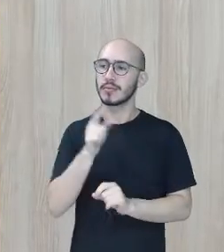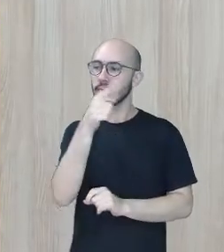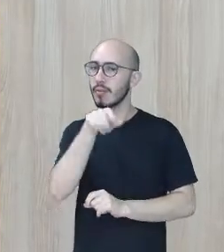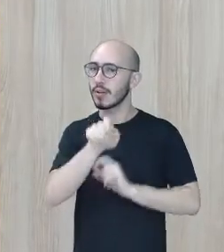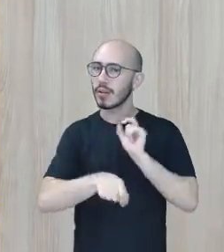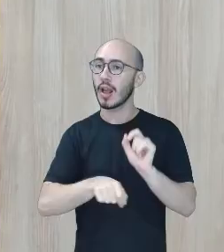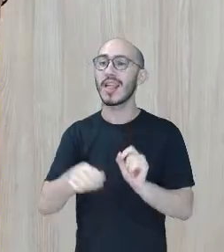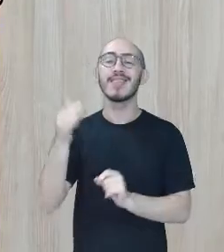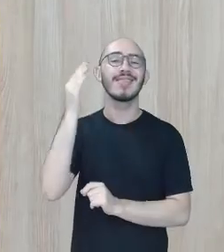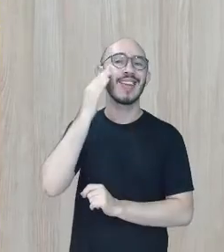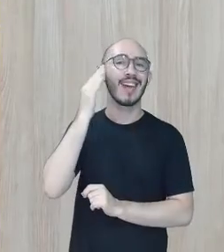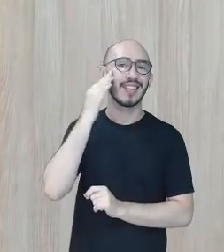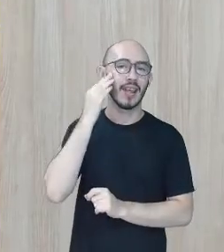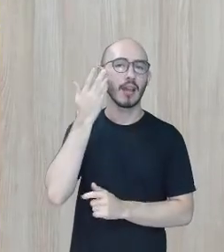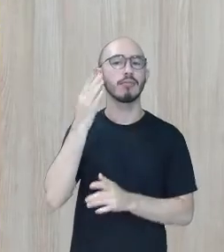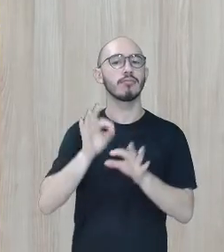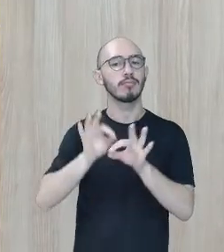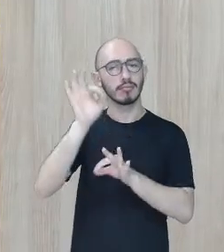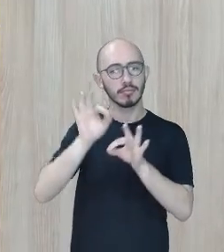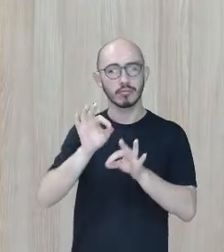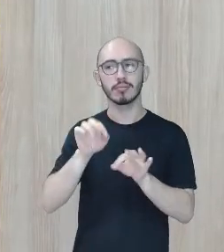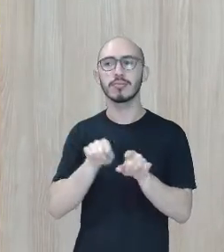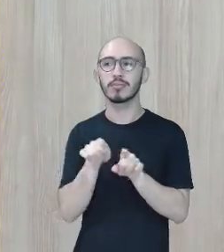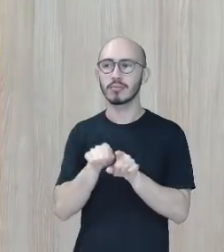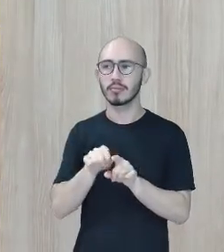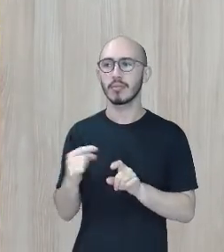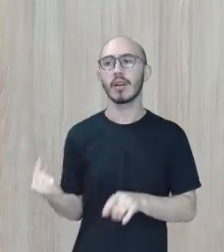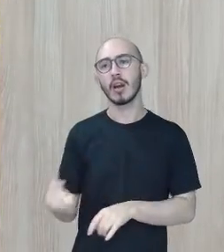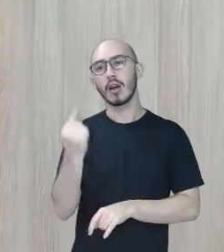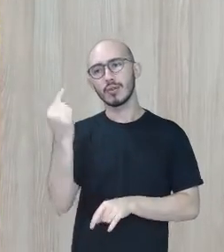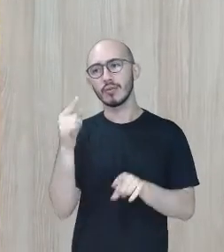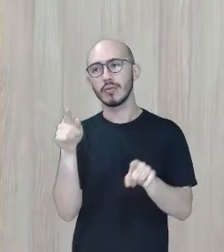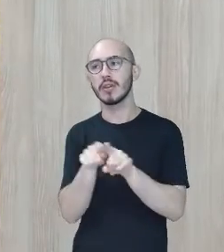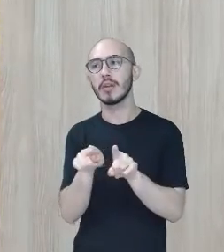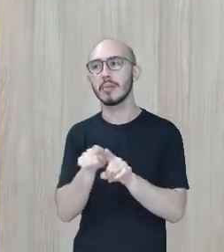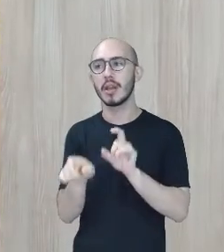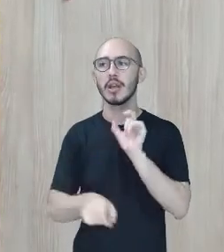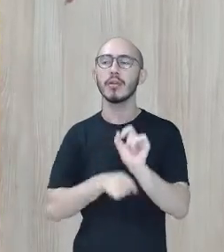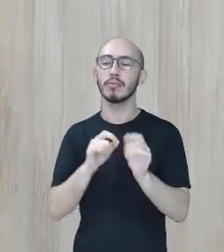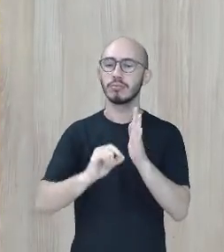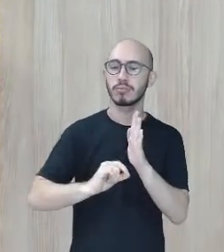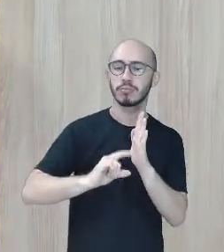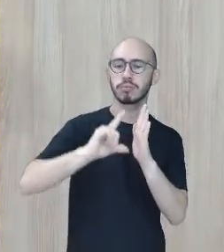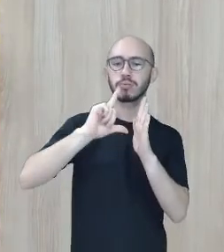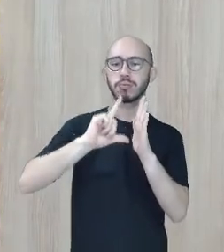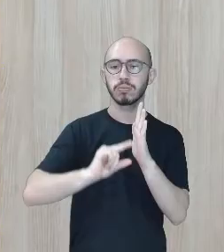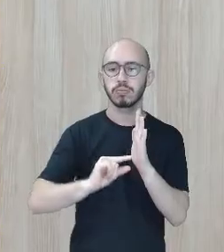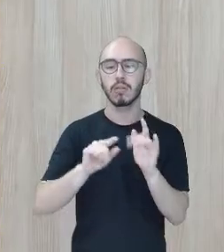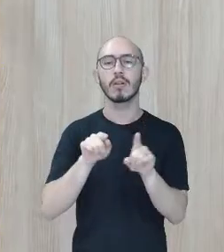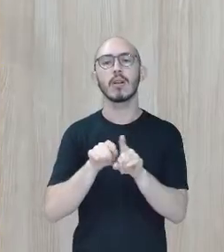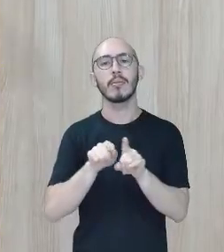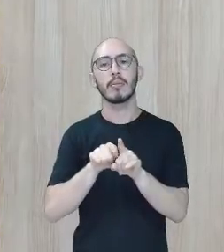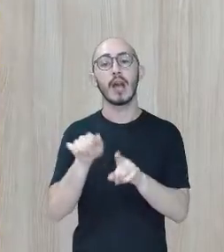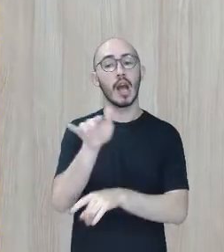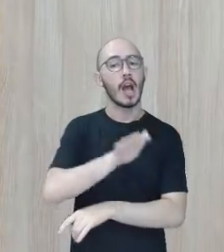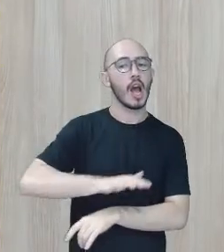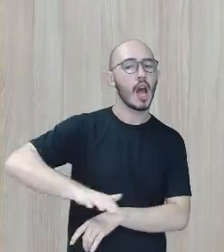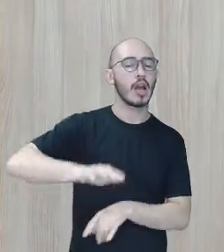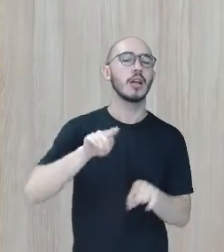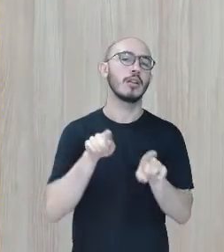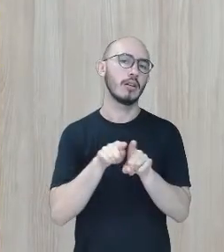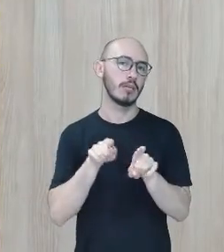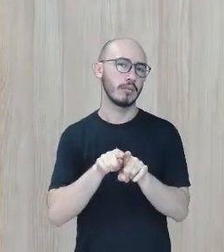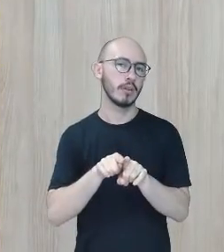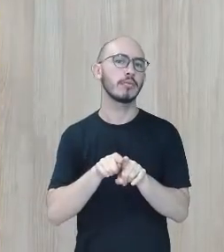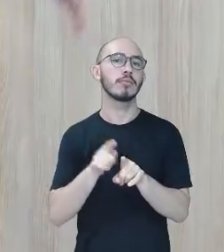de medidas, certo? Não só de comprimento, mas de volume, mas de área,